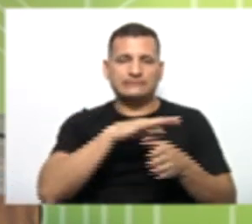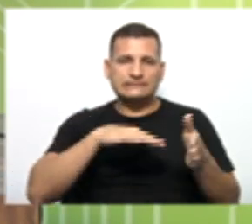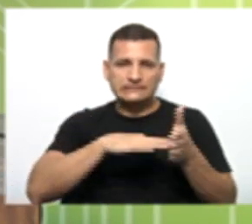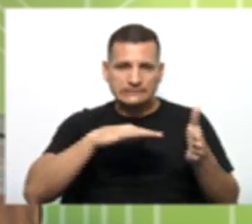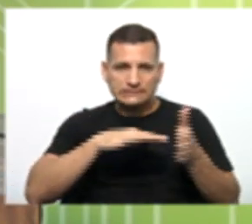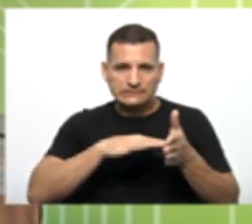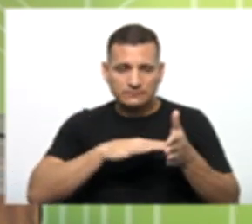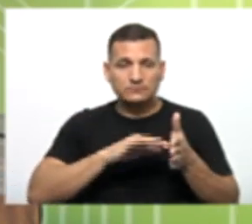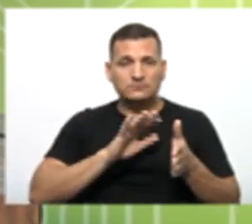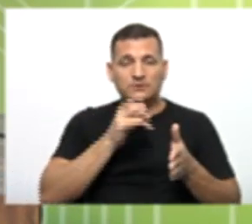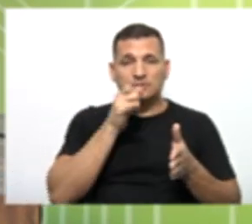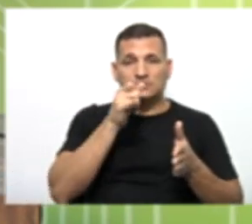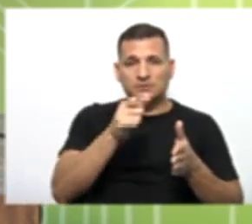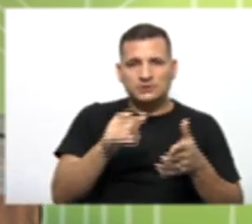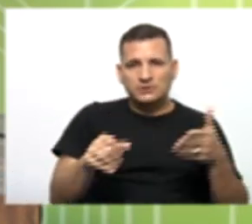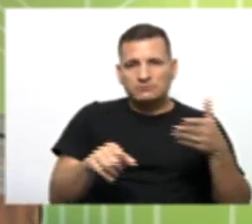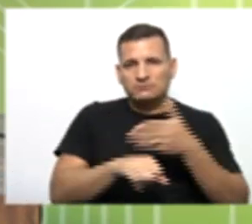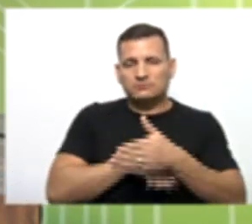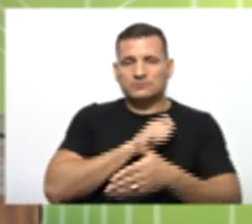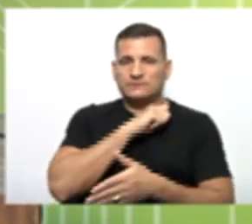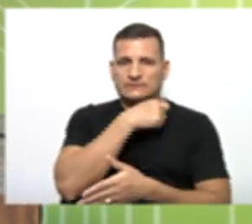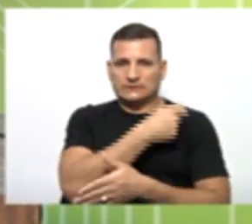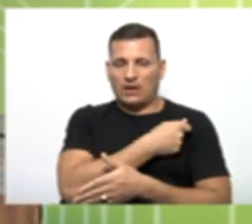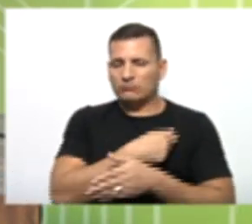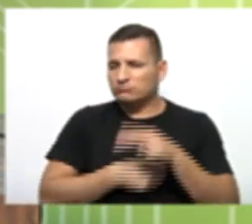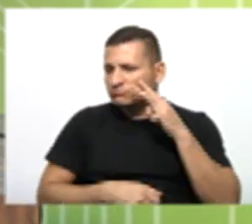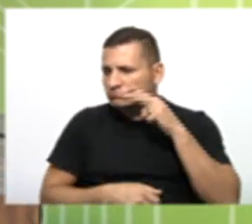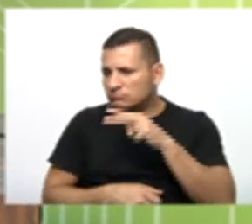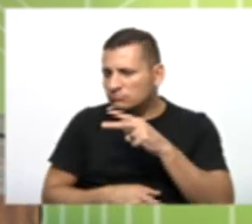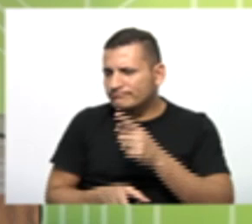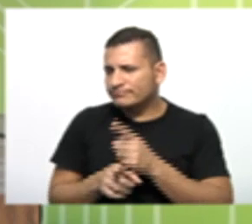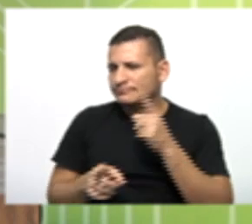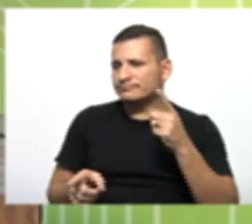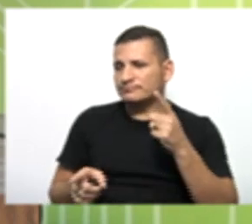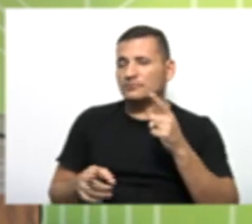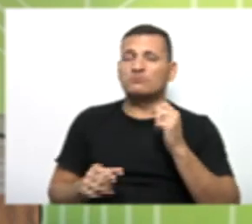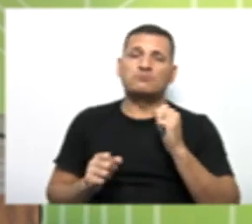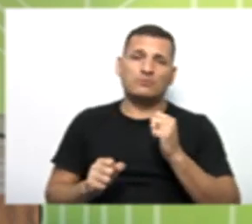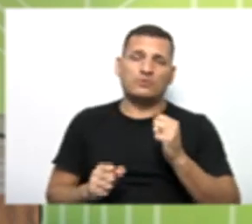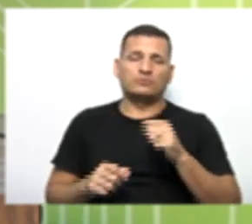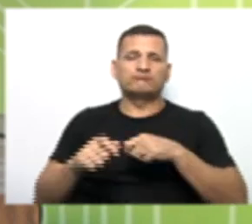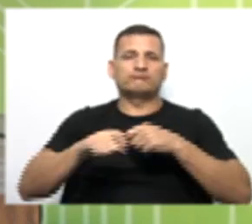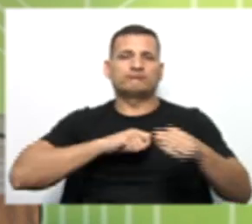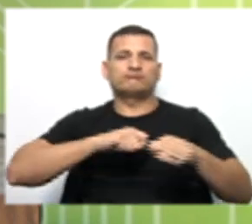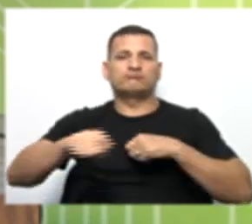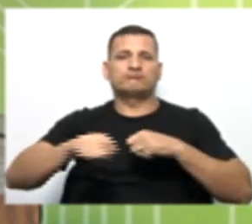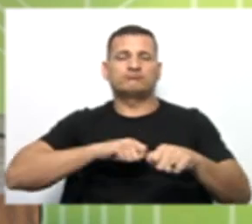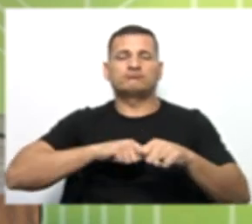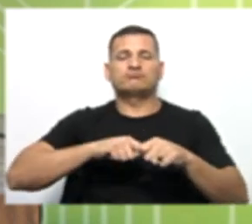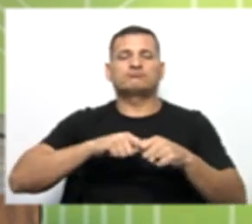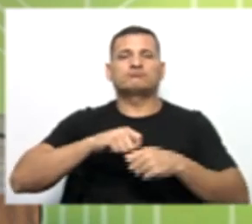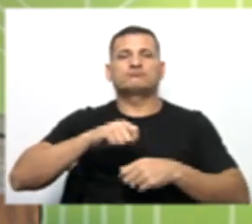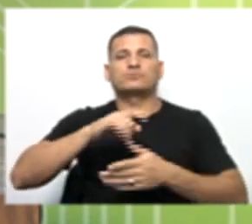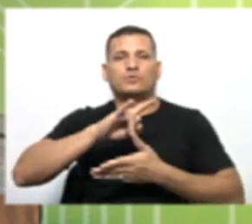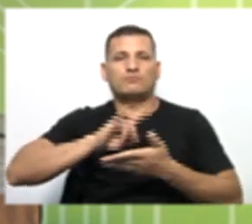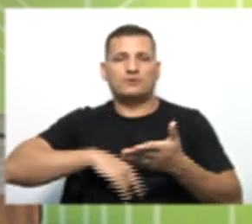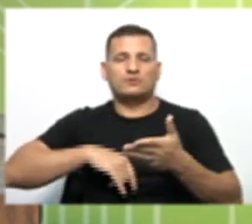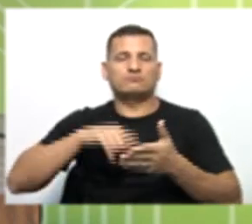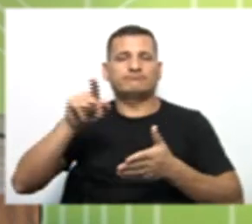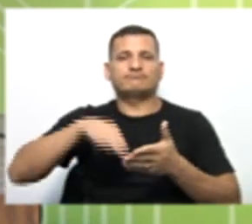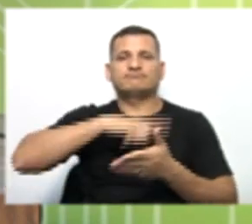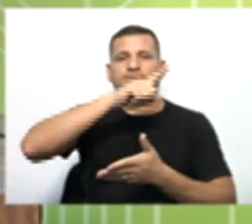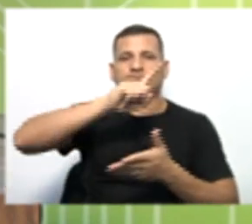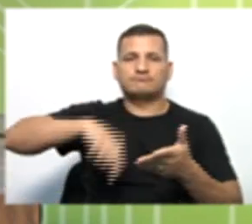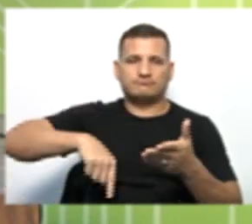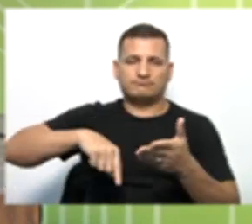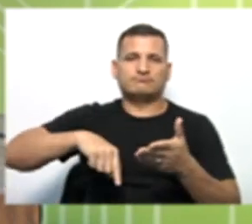for verificado, essa licença pode ser suspensa ou até mesmo revogada, prejudicando toda a operação